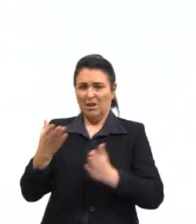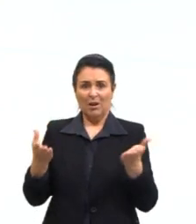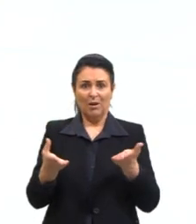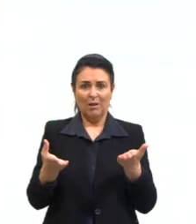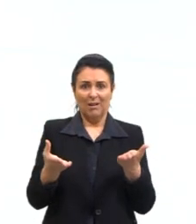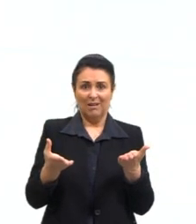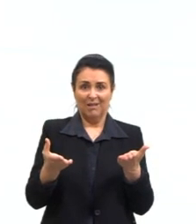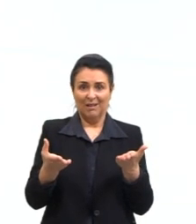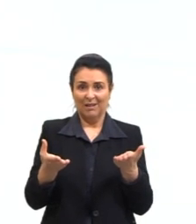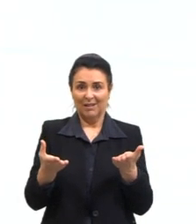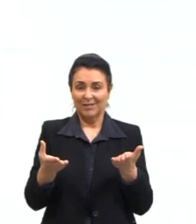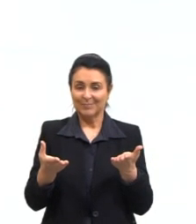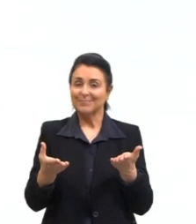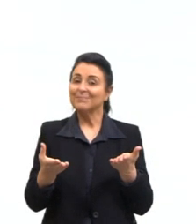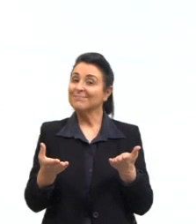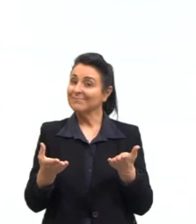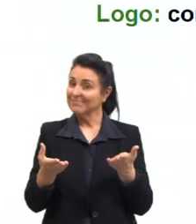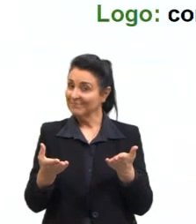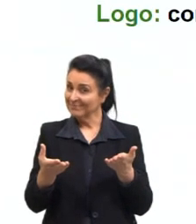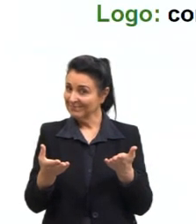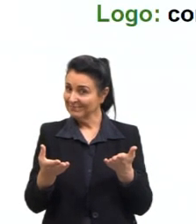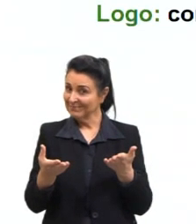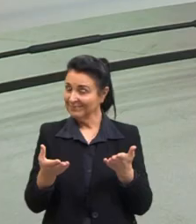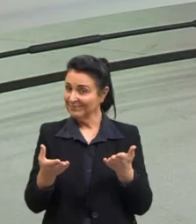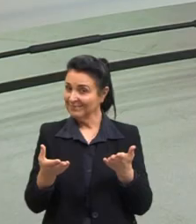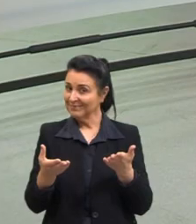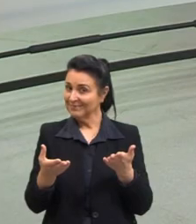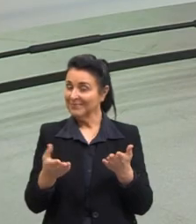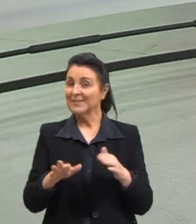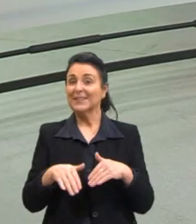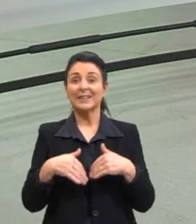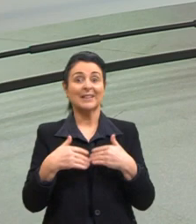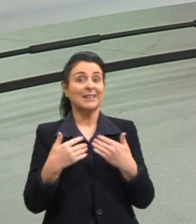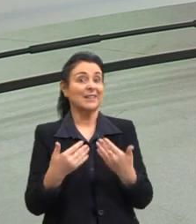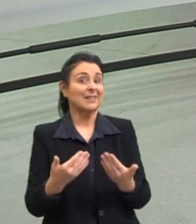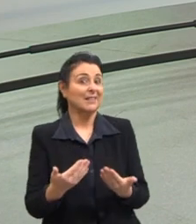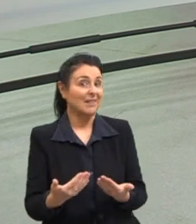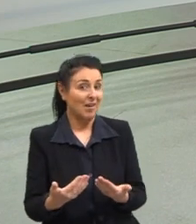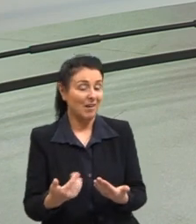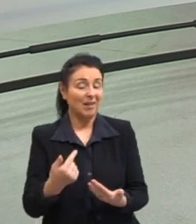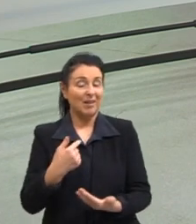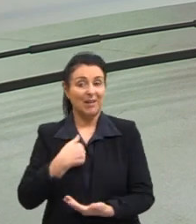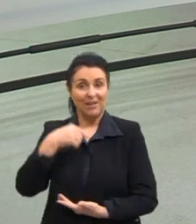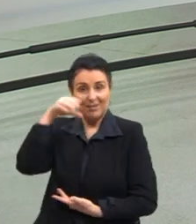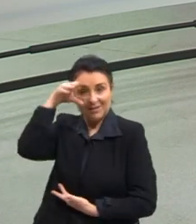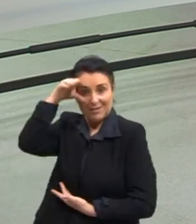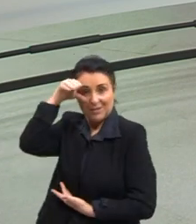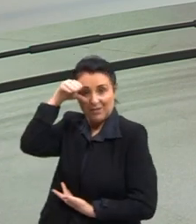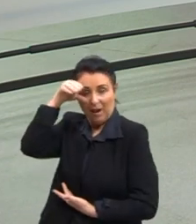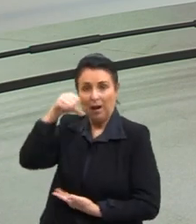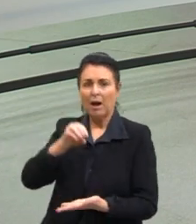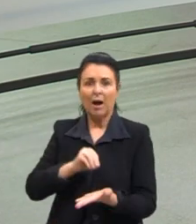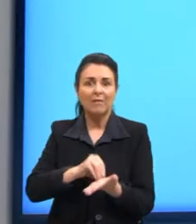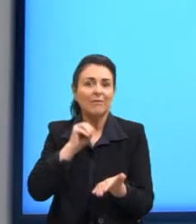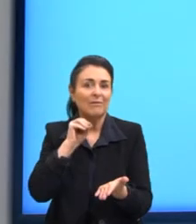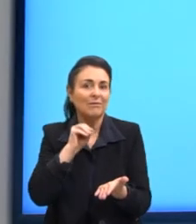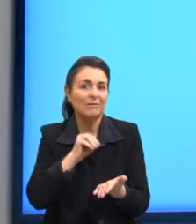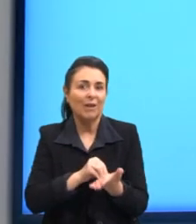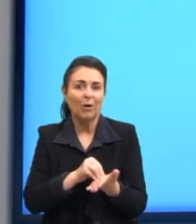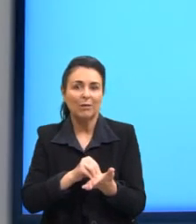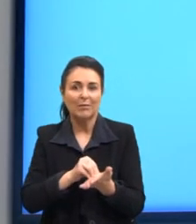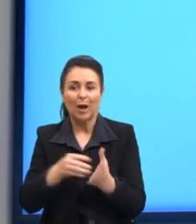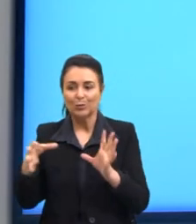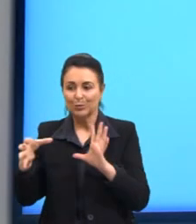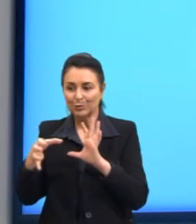tá que isso não aconteça e eu vou observar a falta que faz